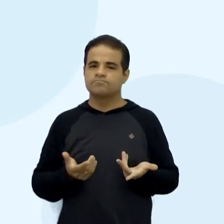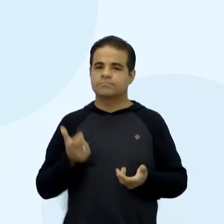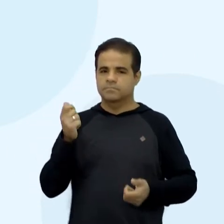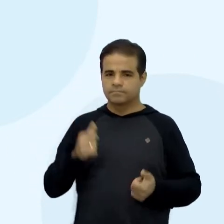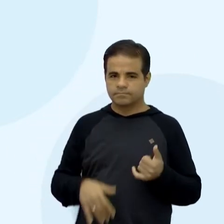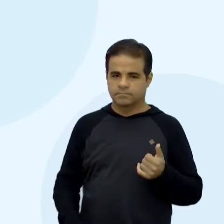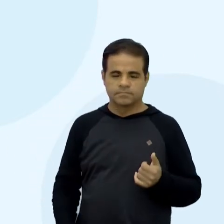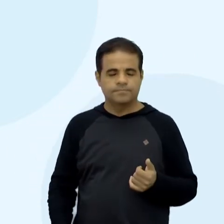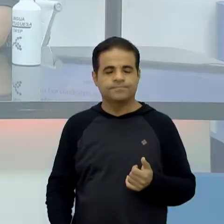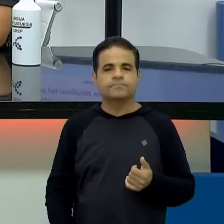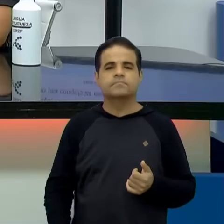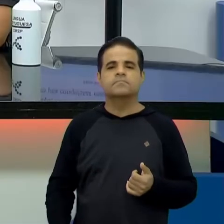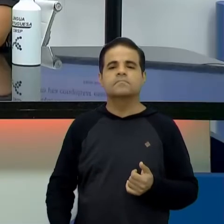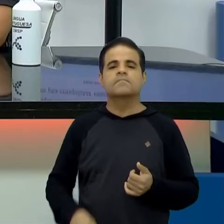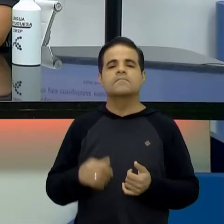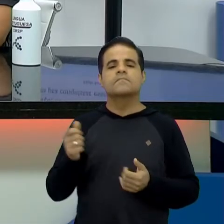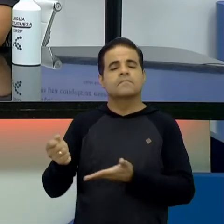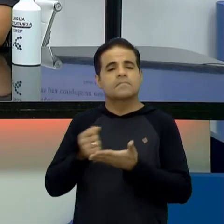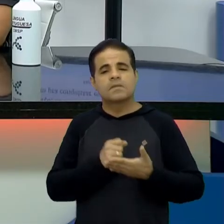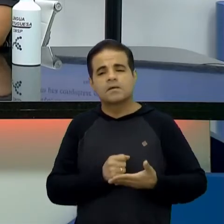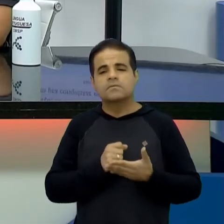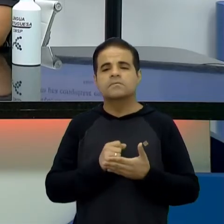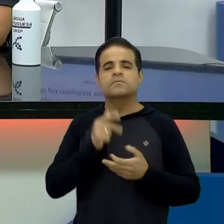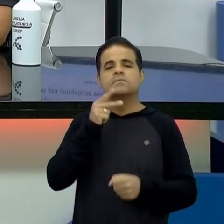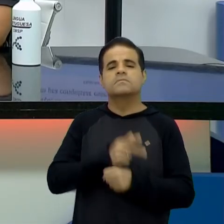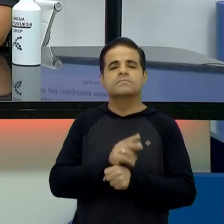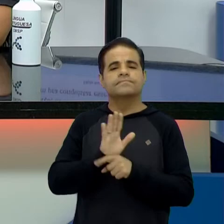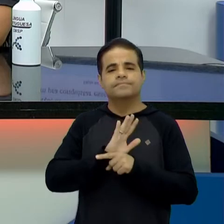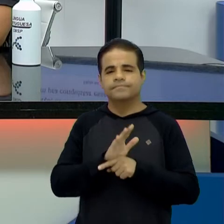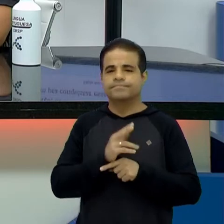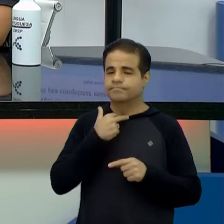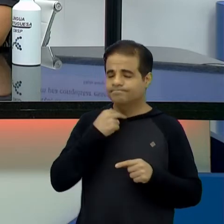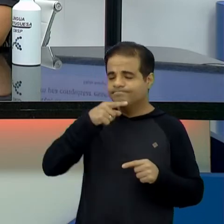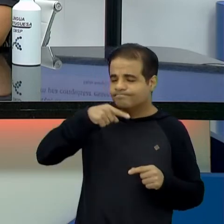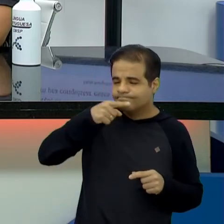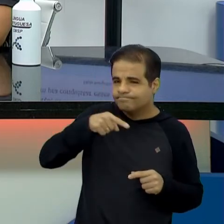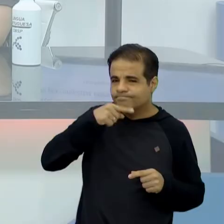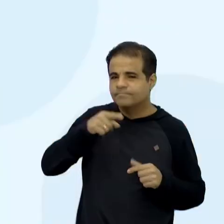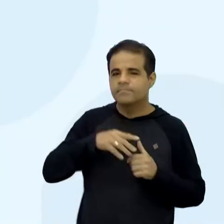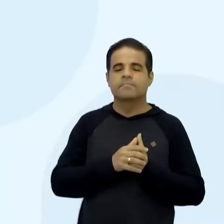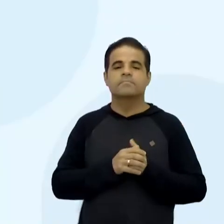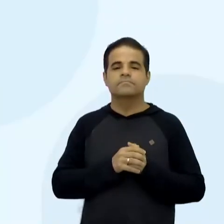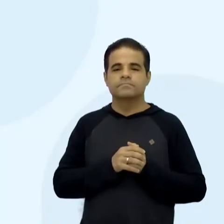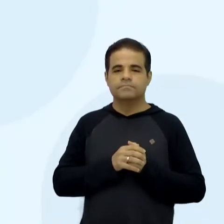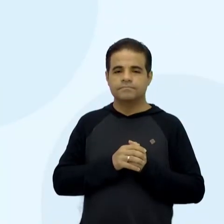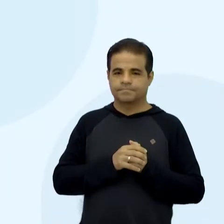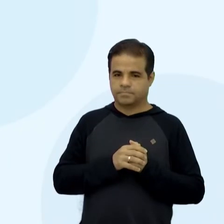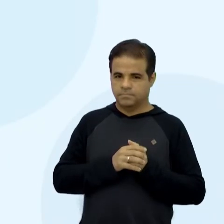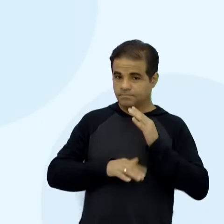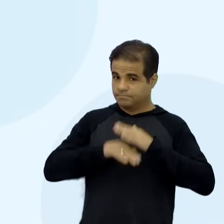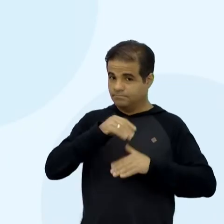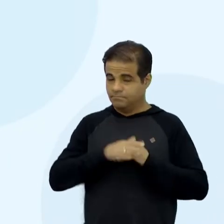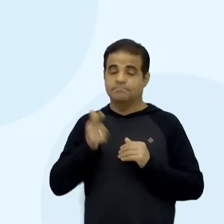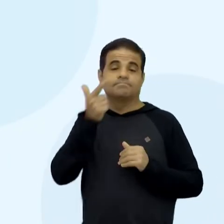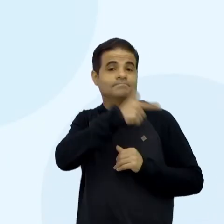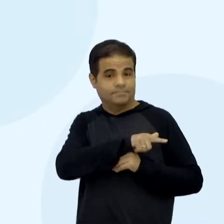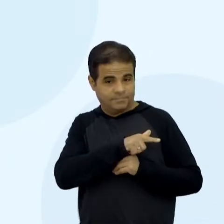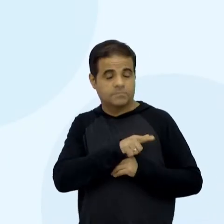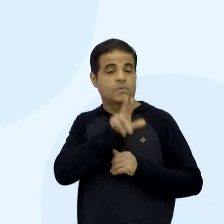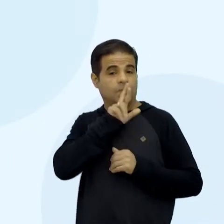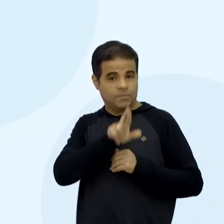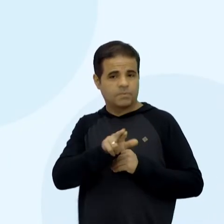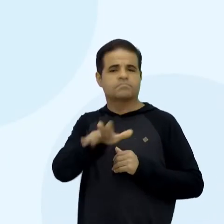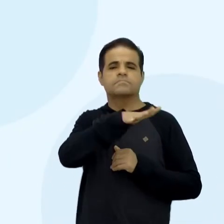Né, ai, gente, como eu queria ter trazido o vídeo para passar legal. aqui, mas eu não consegui. Vamos lá. A conquista da ginasta e o